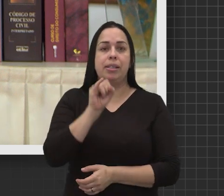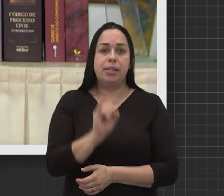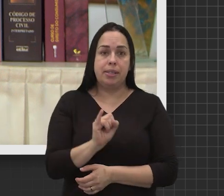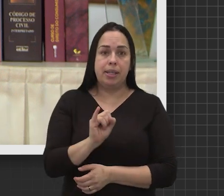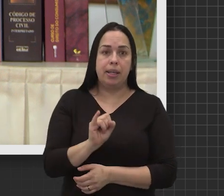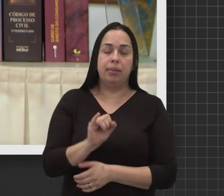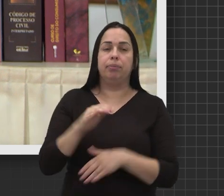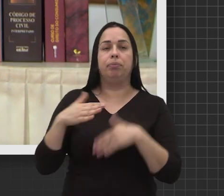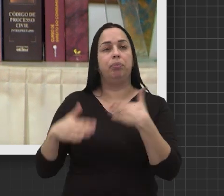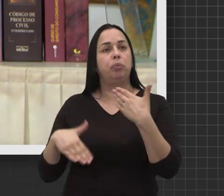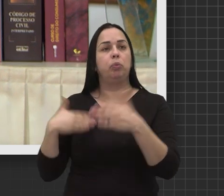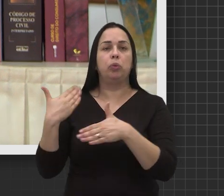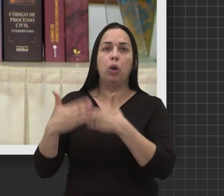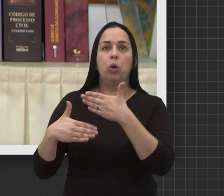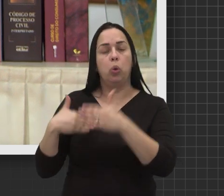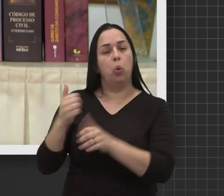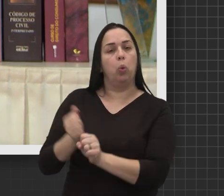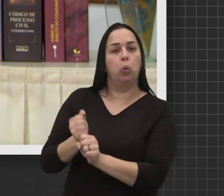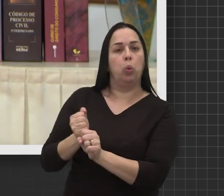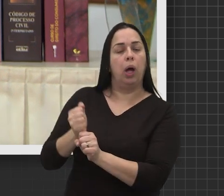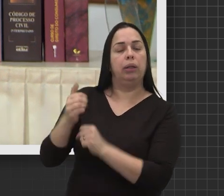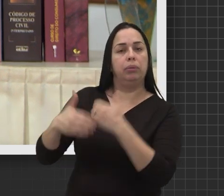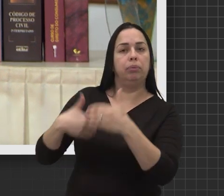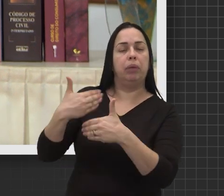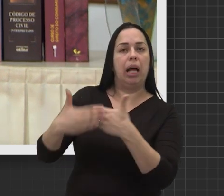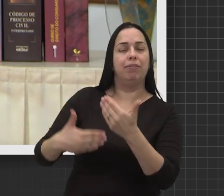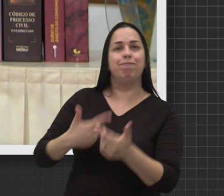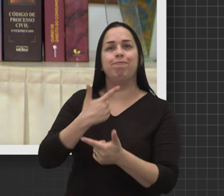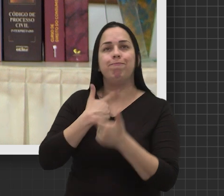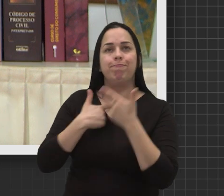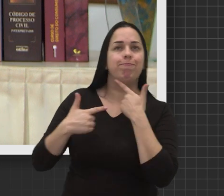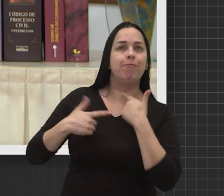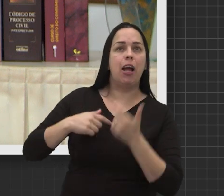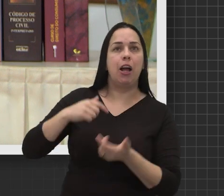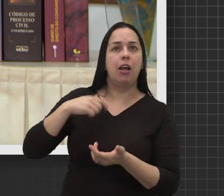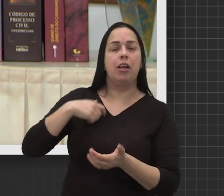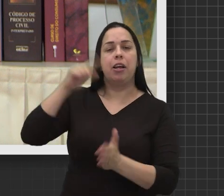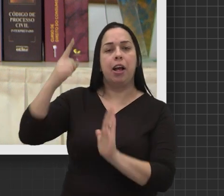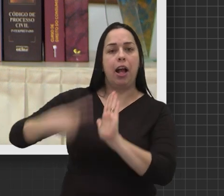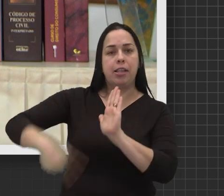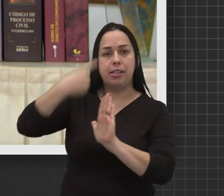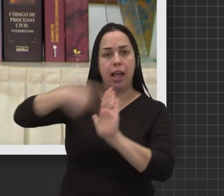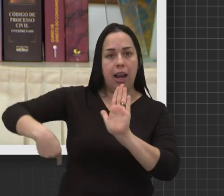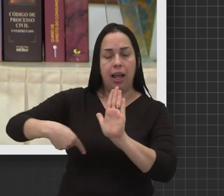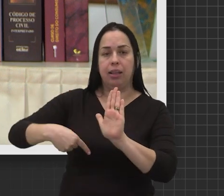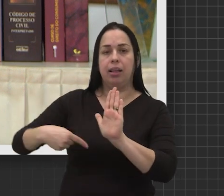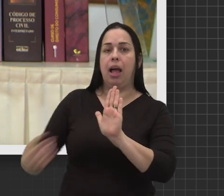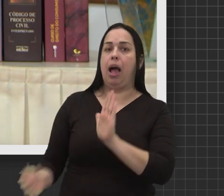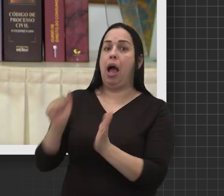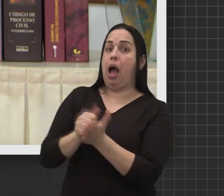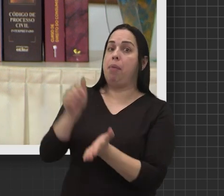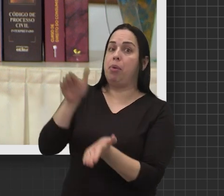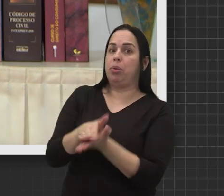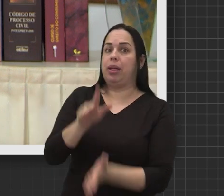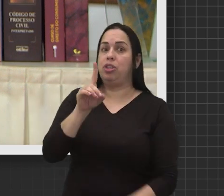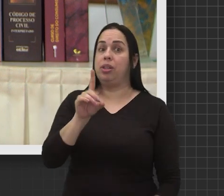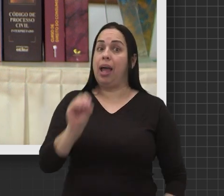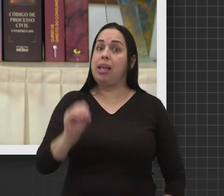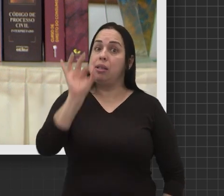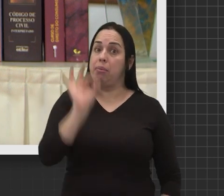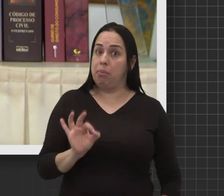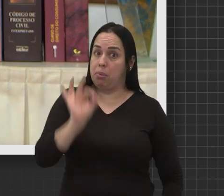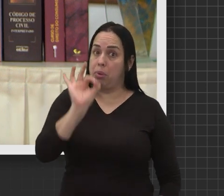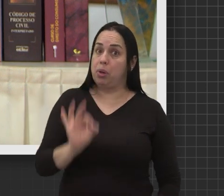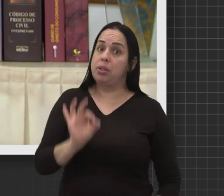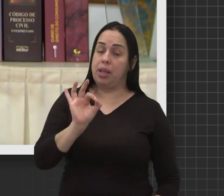desistência ela vier no decorrer do ano letivo, por exemplo, a multa ela não pode ultrapassar 10% do valor